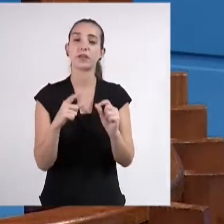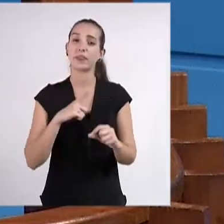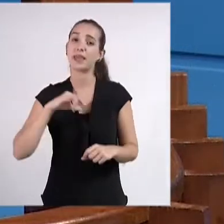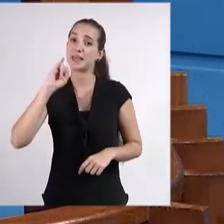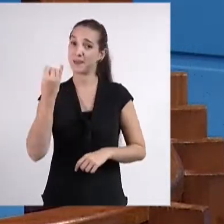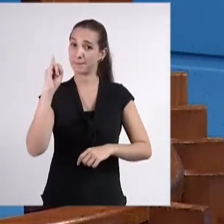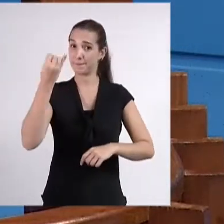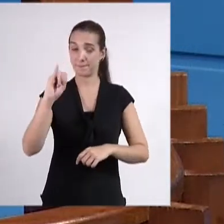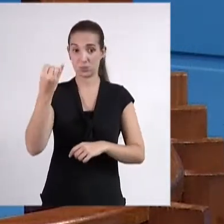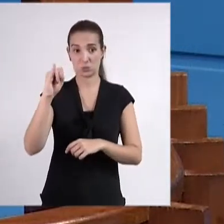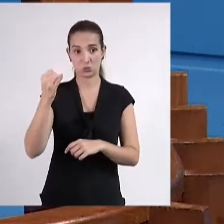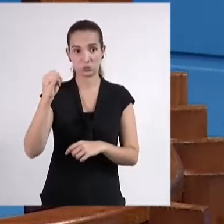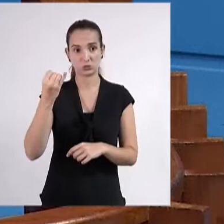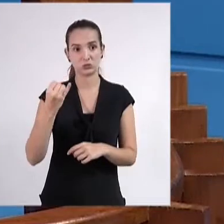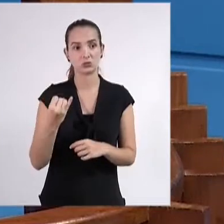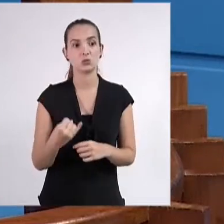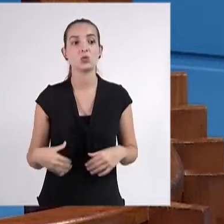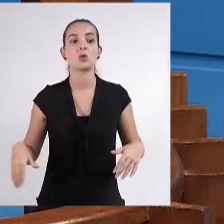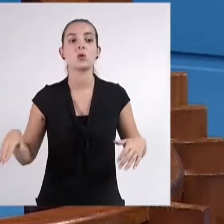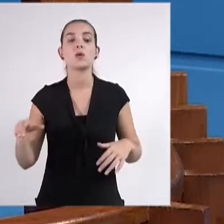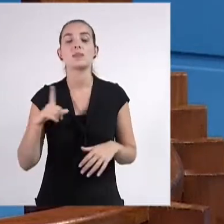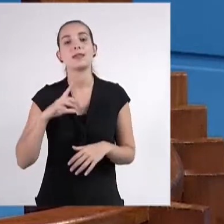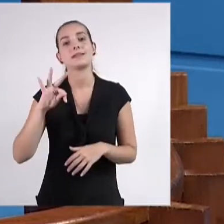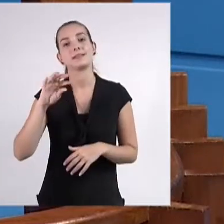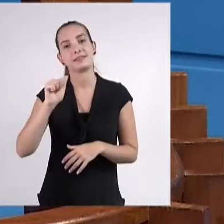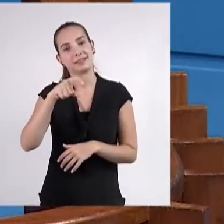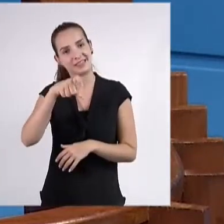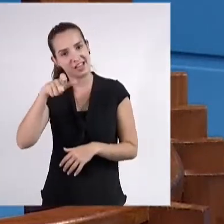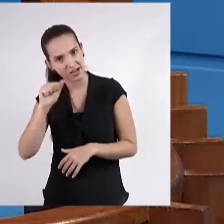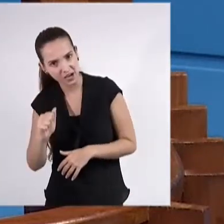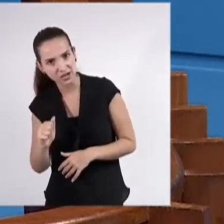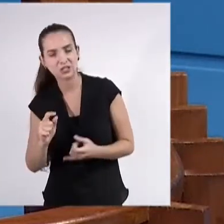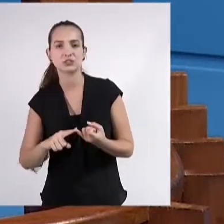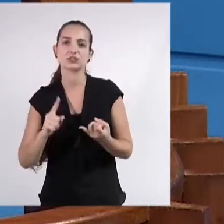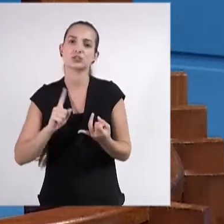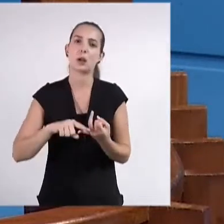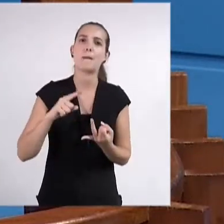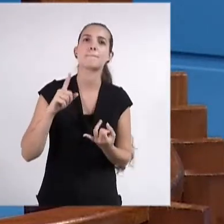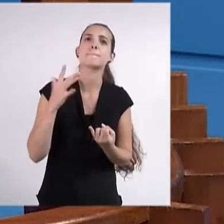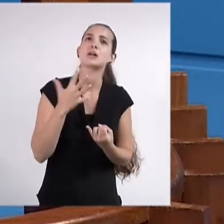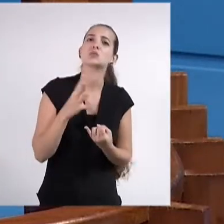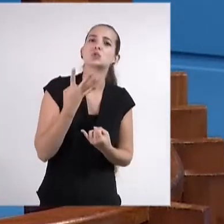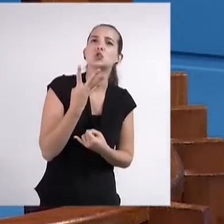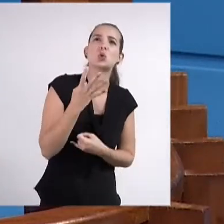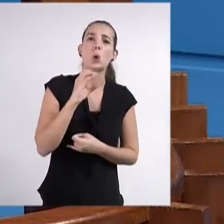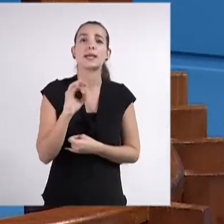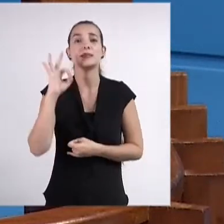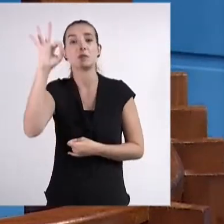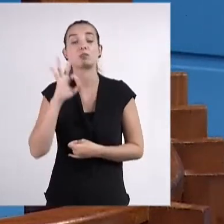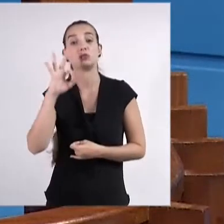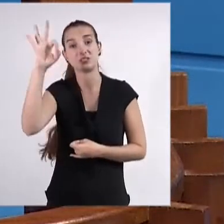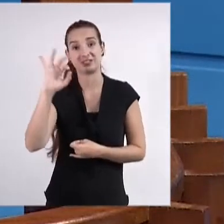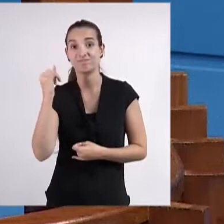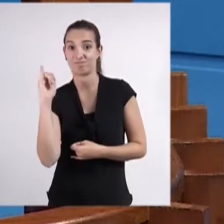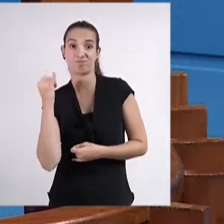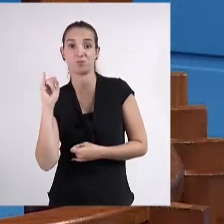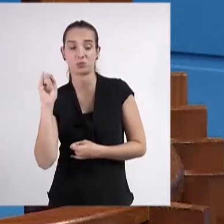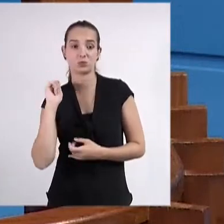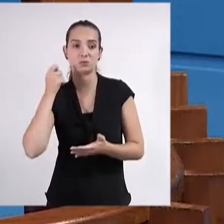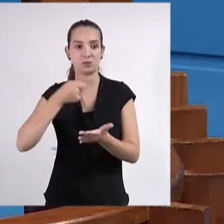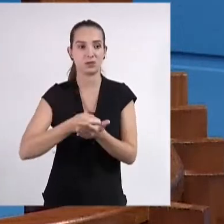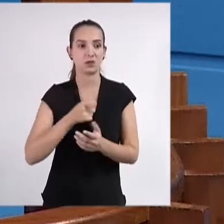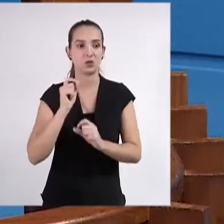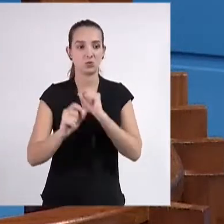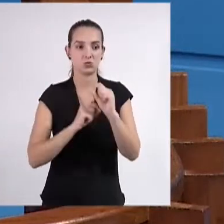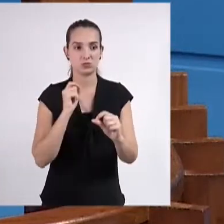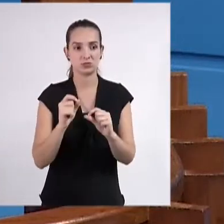de importação, taxa de um percentual aproximado aí de 40%, ficará